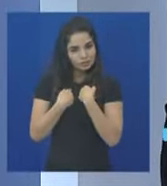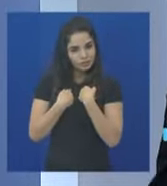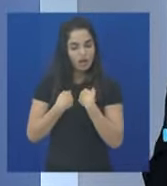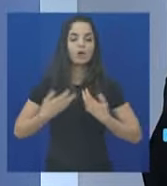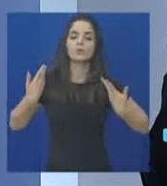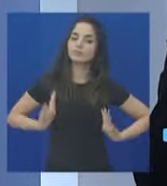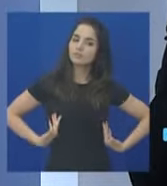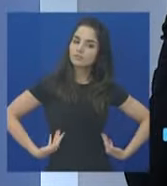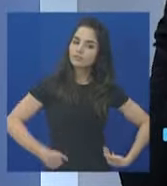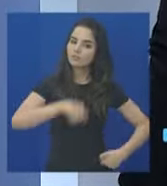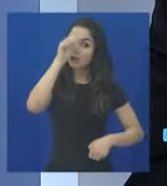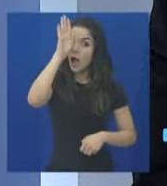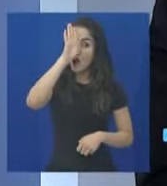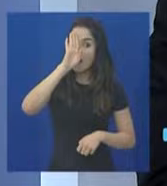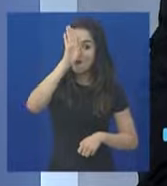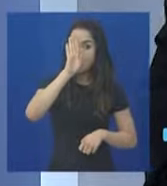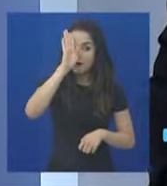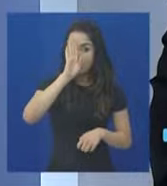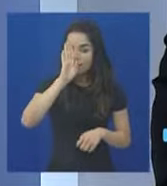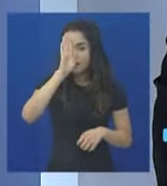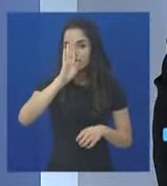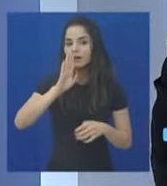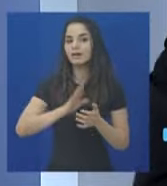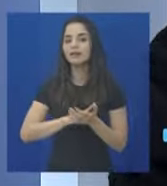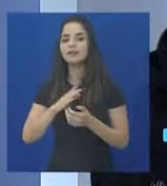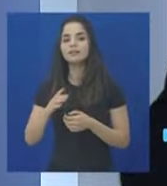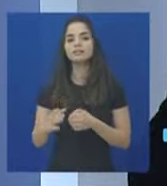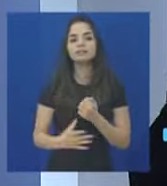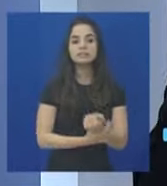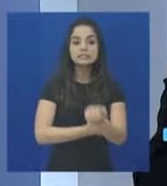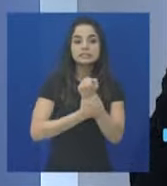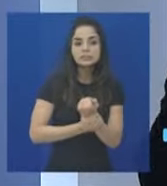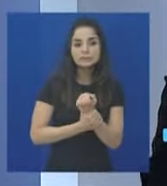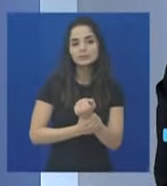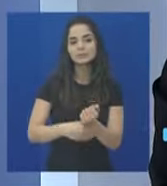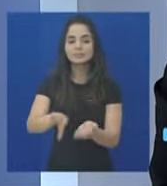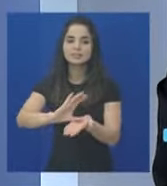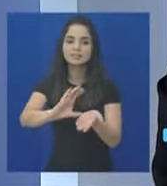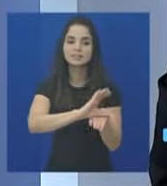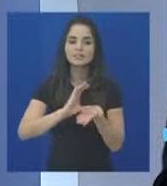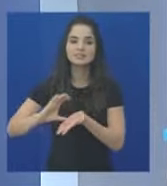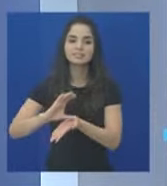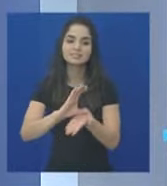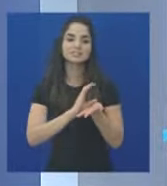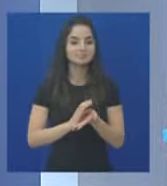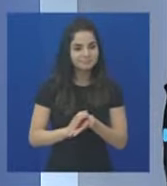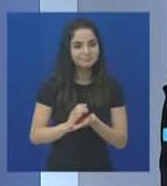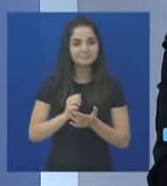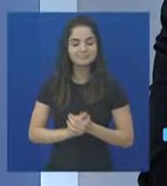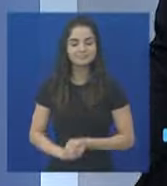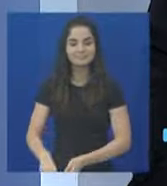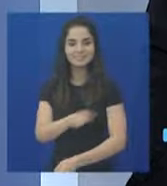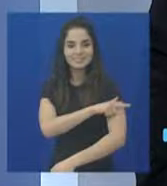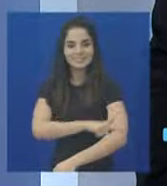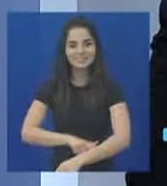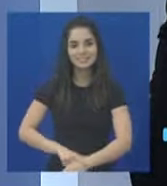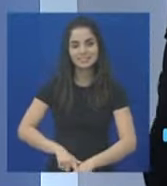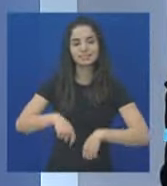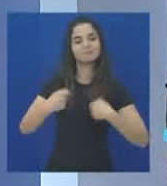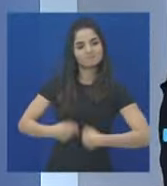uniforme de grátis, nós dávamos o seguro acidente escolar. Nós investimos como ninguém. E educação tem que ter